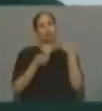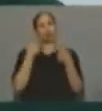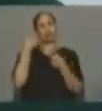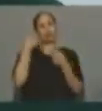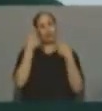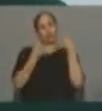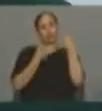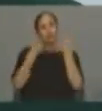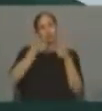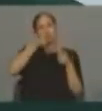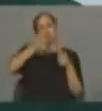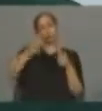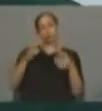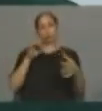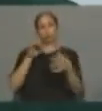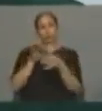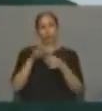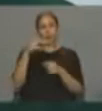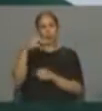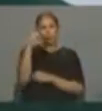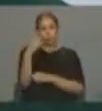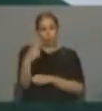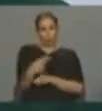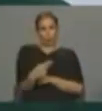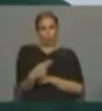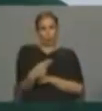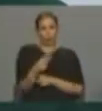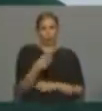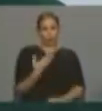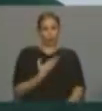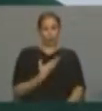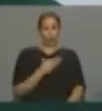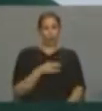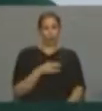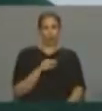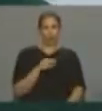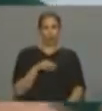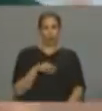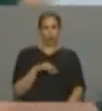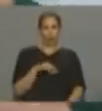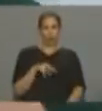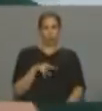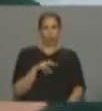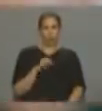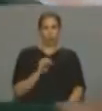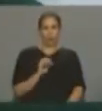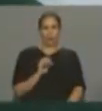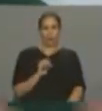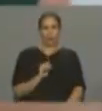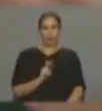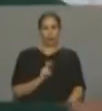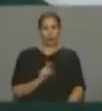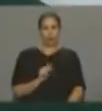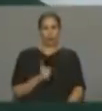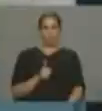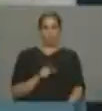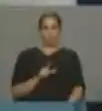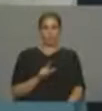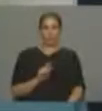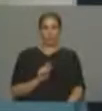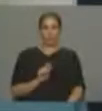o pintor e começamos a convidar pessoas de como foi nosso espanto que diárias diversas muito